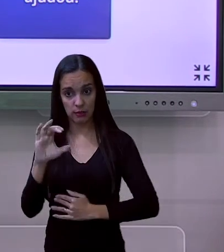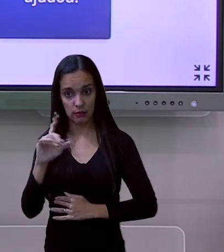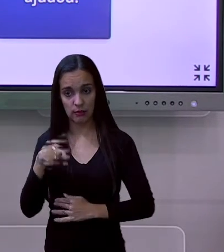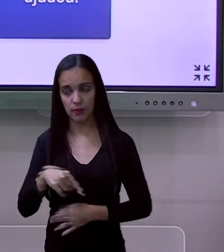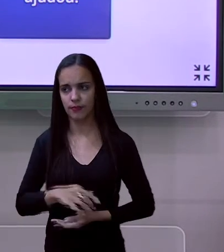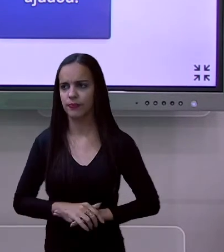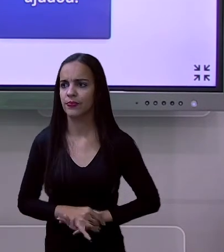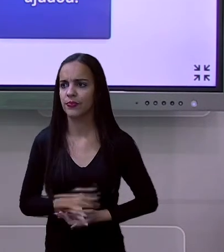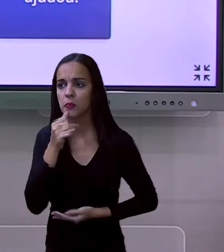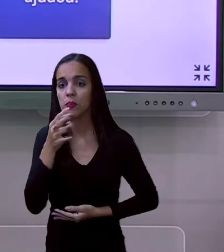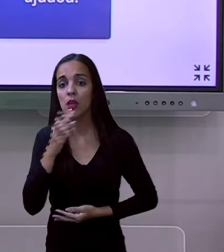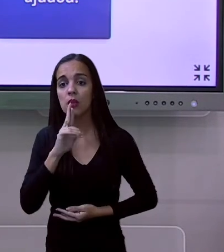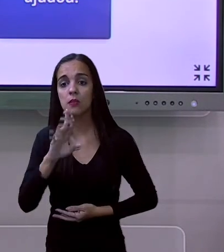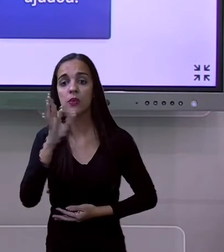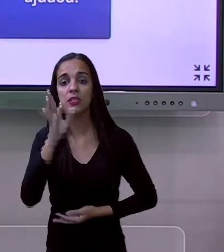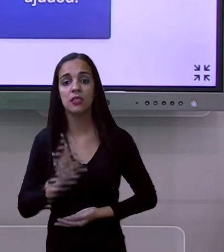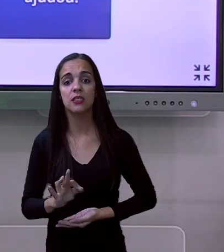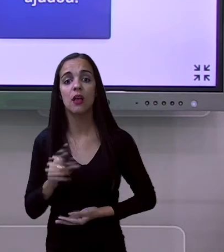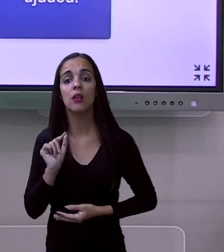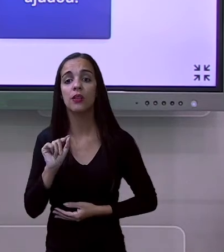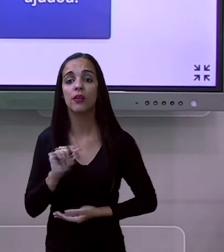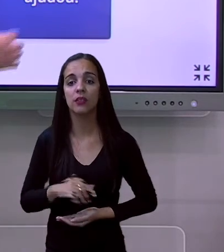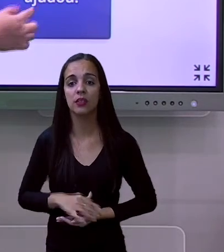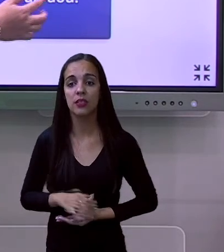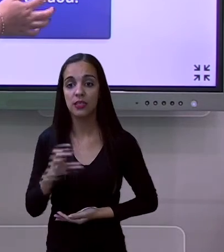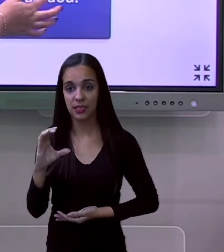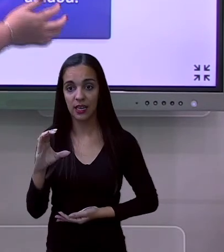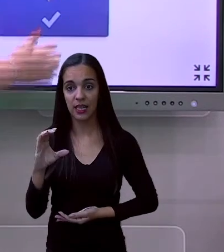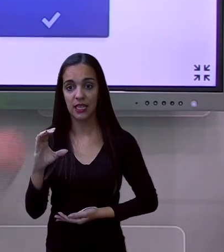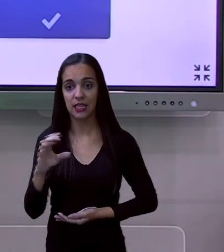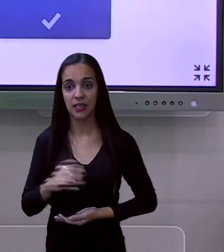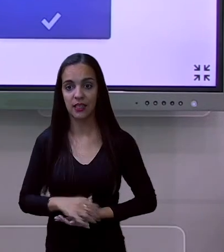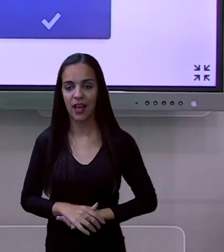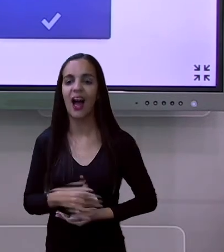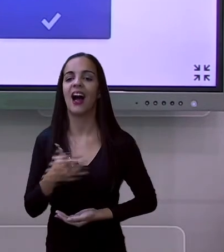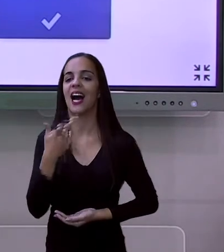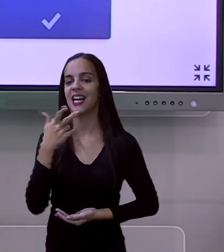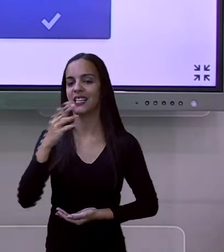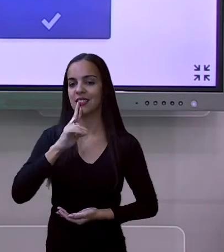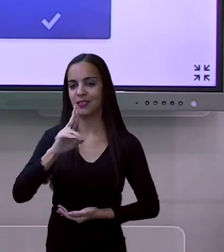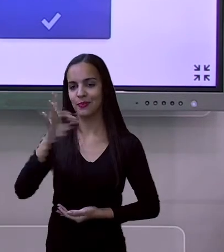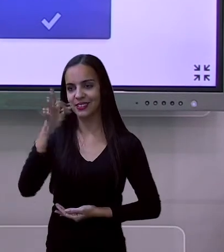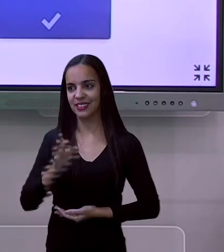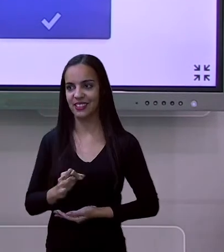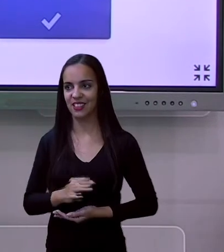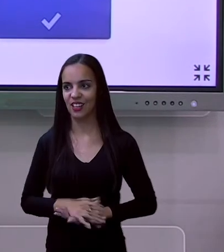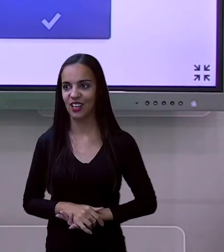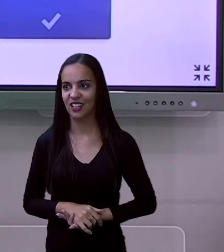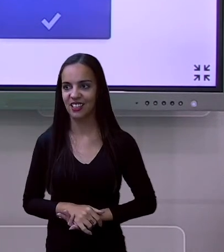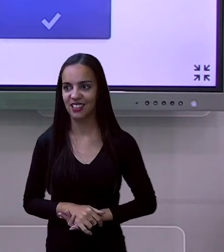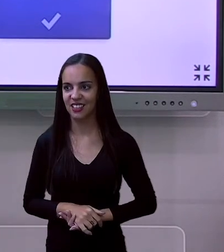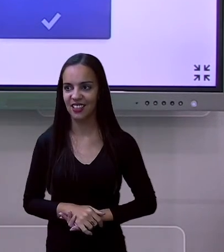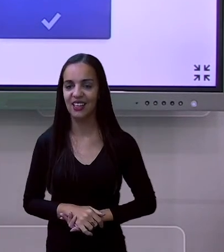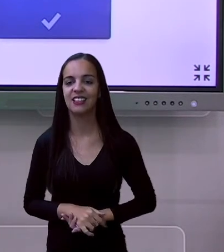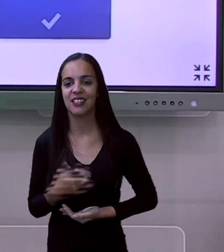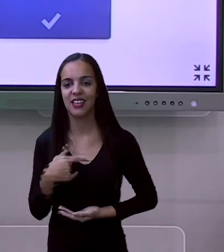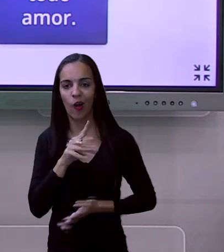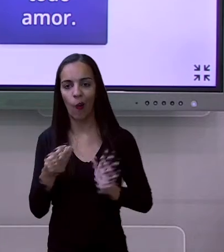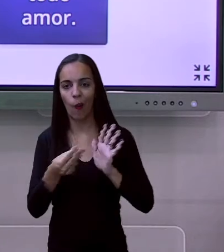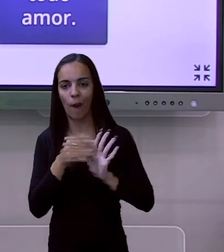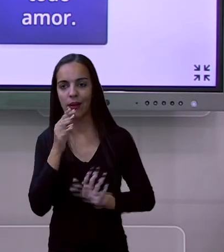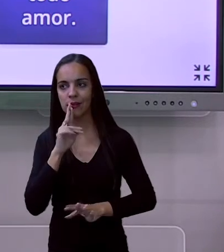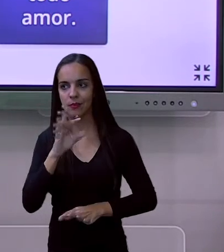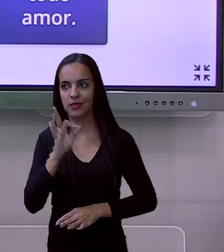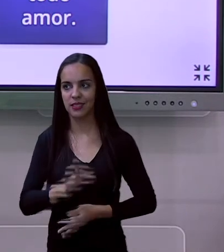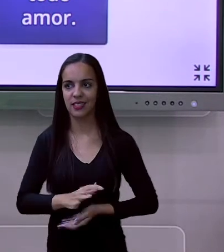ajudou. Olha aqui o pronome oblíquo antes do verbo, na letra C. Então, é a letra C que é a correta.